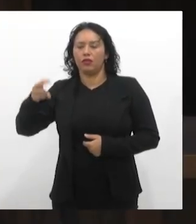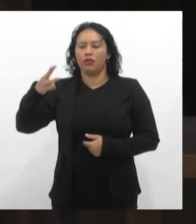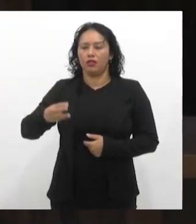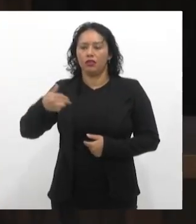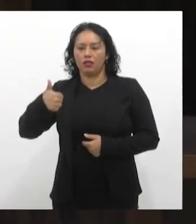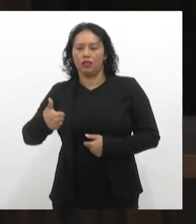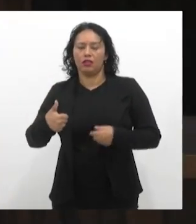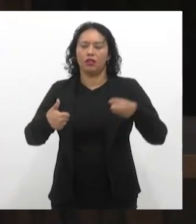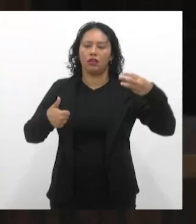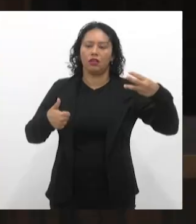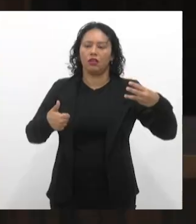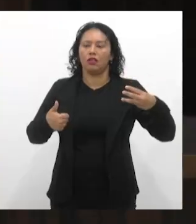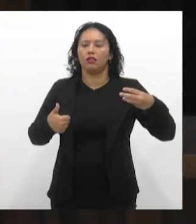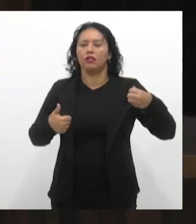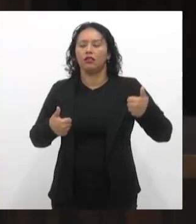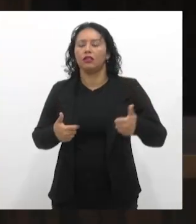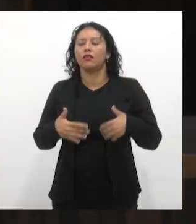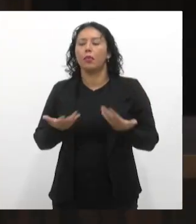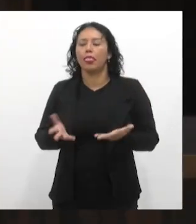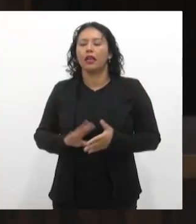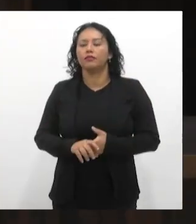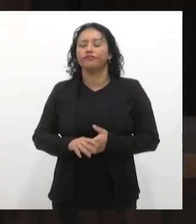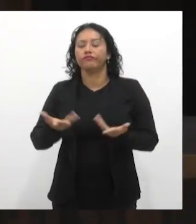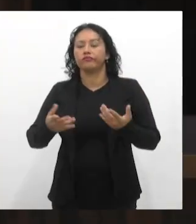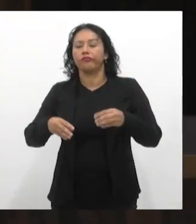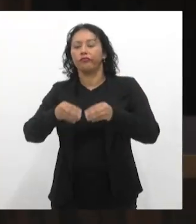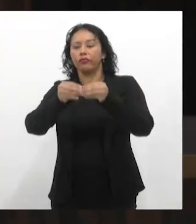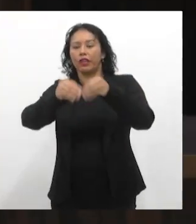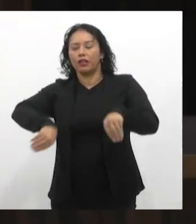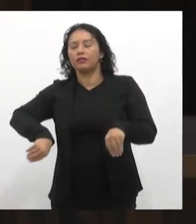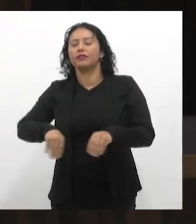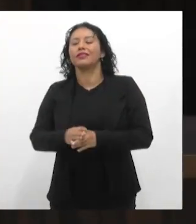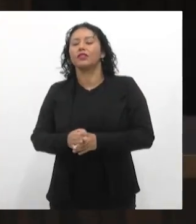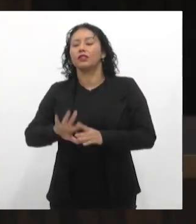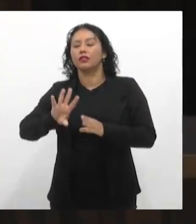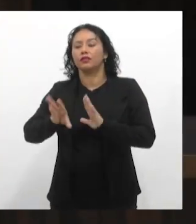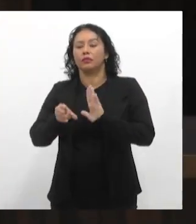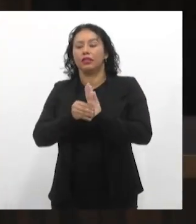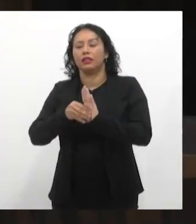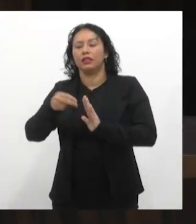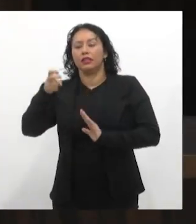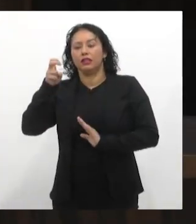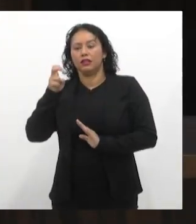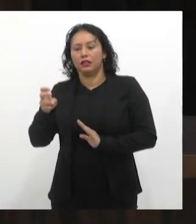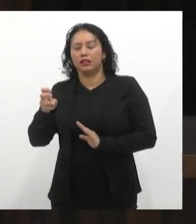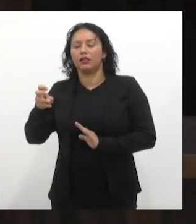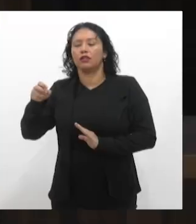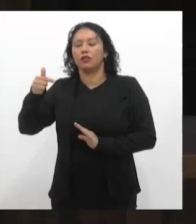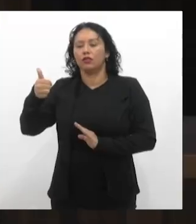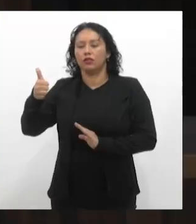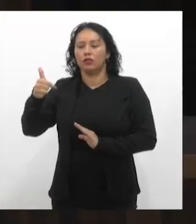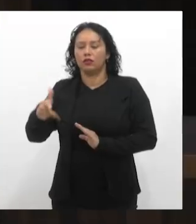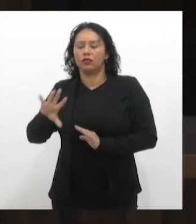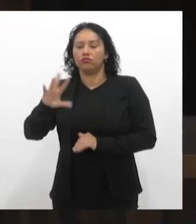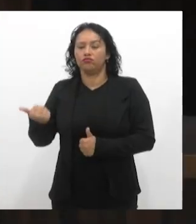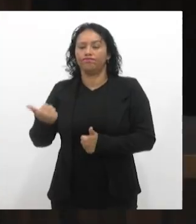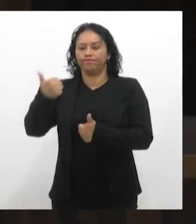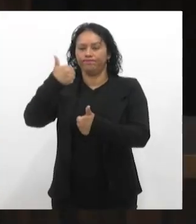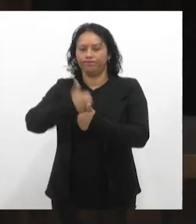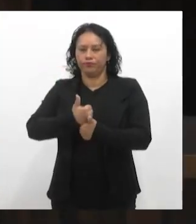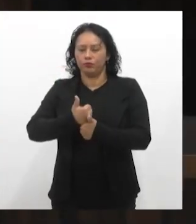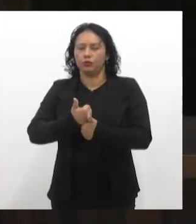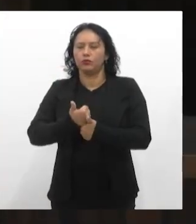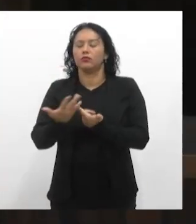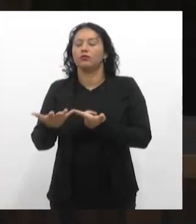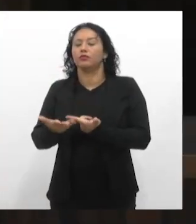31. Prejudicadas as emendas números 5, 12, 13 e 14, concluindo por substitutivo.